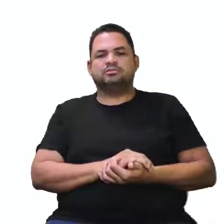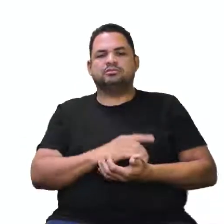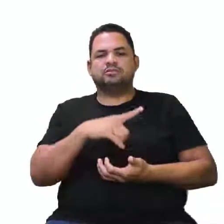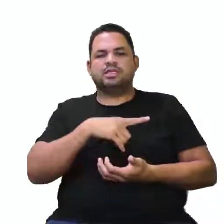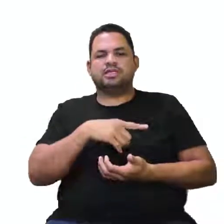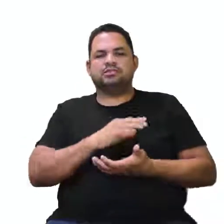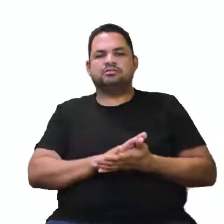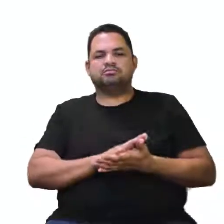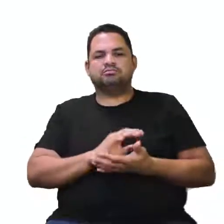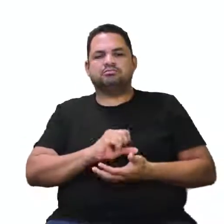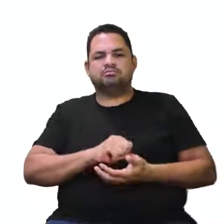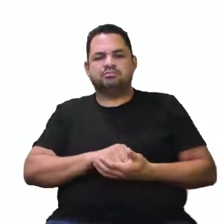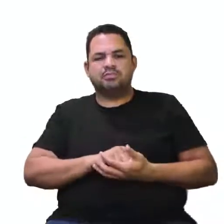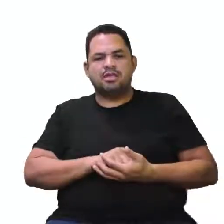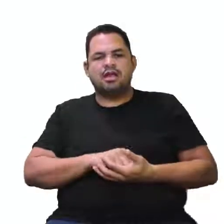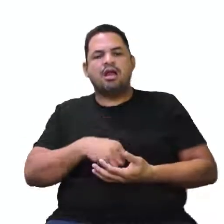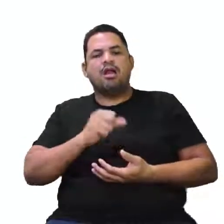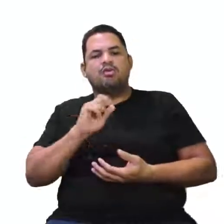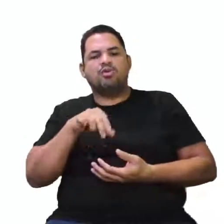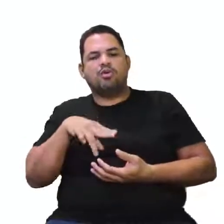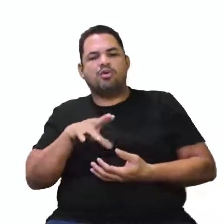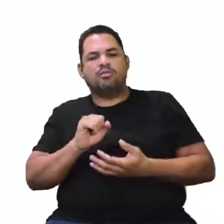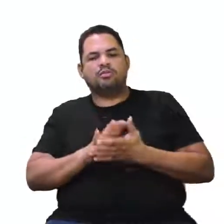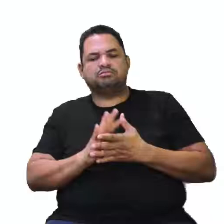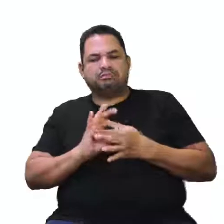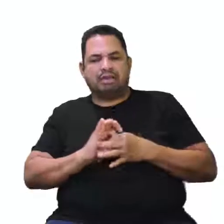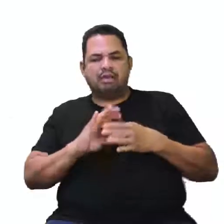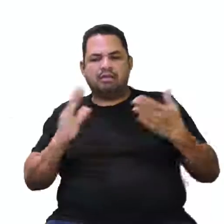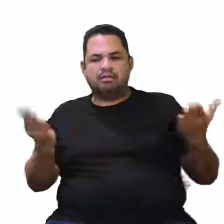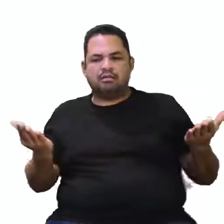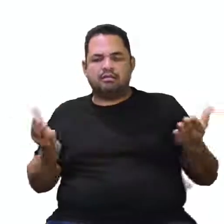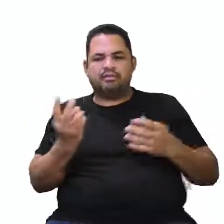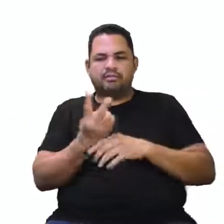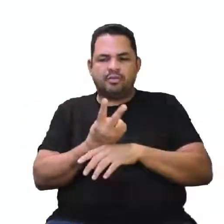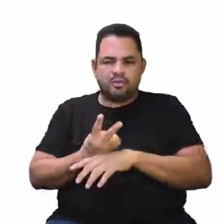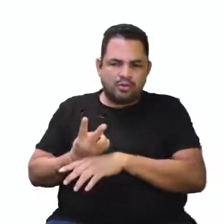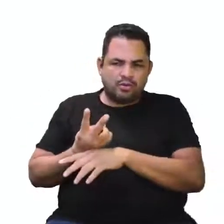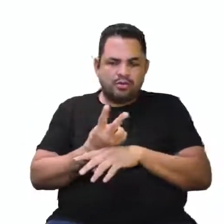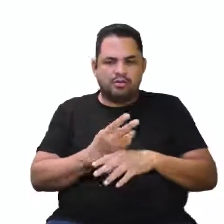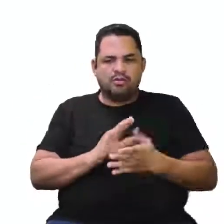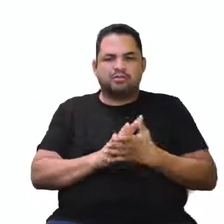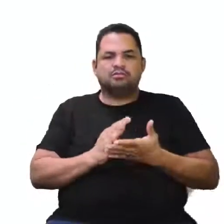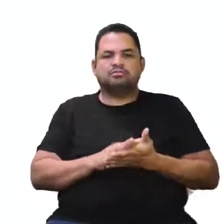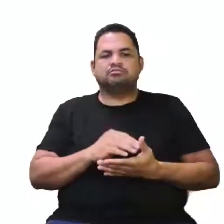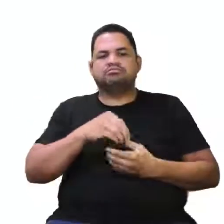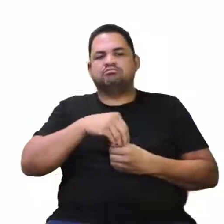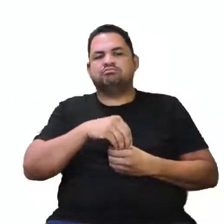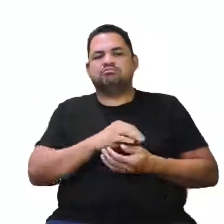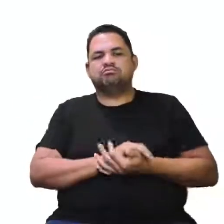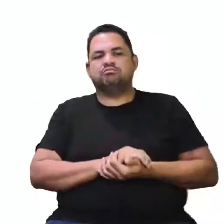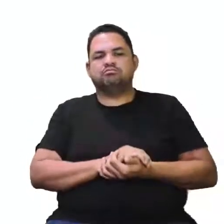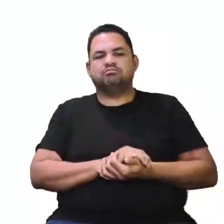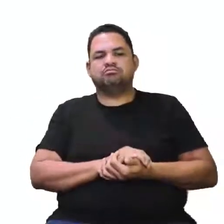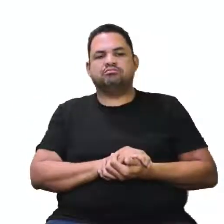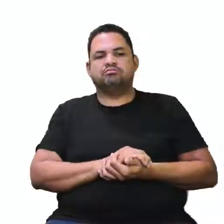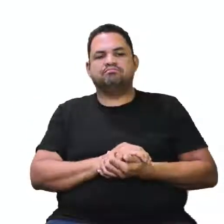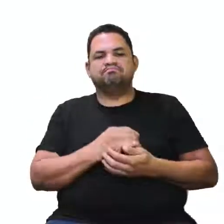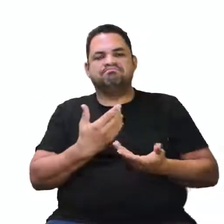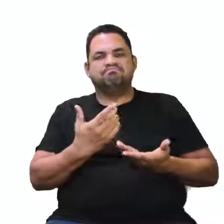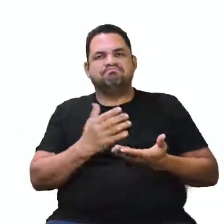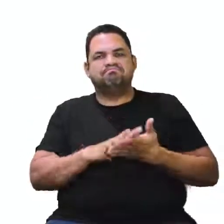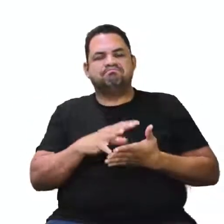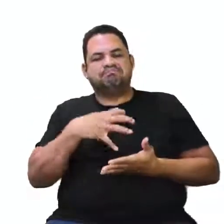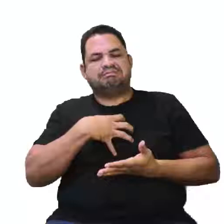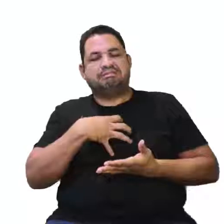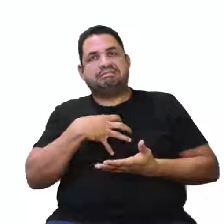Ter uma autonomia, a busca de ser independente, muitas vezes até querer sair de casa, se sentir muitas vezes